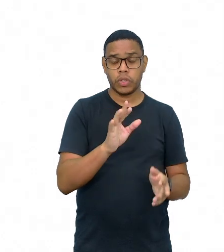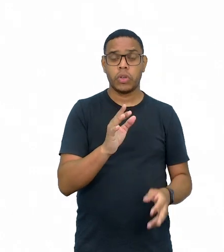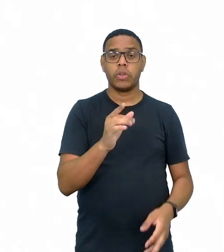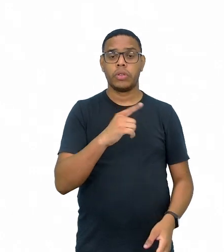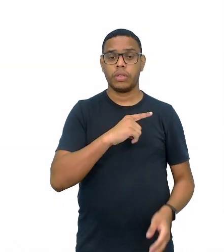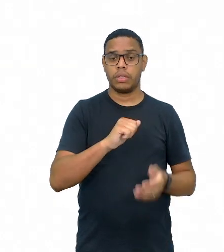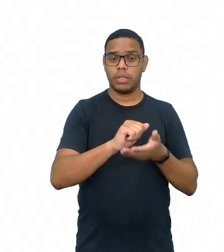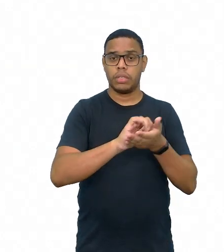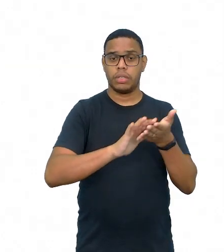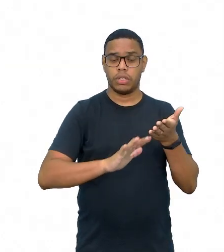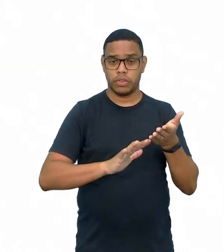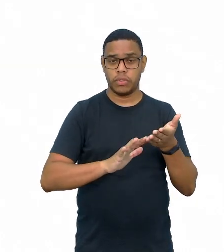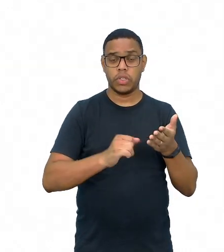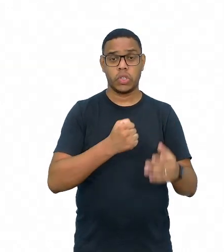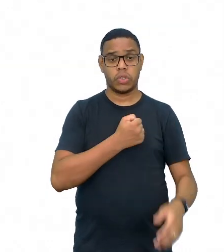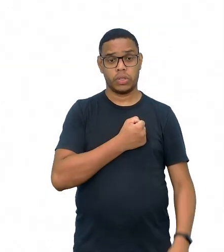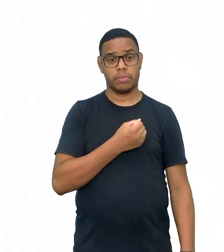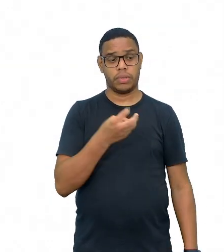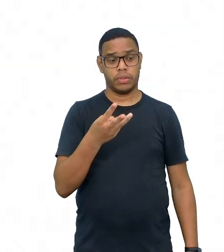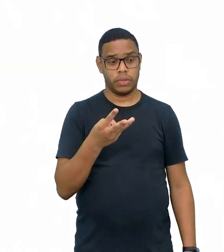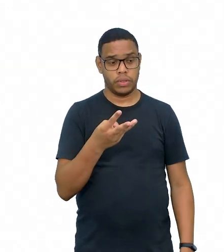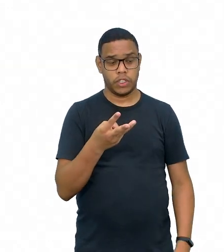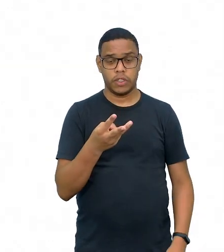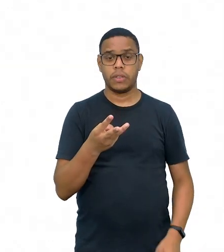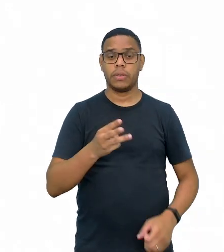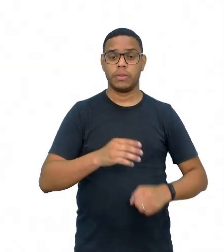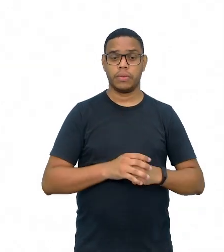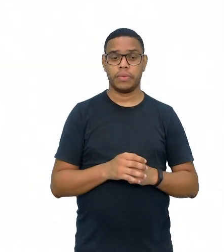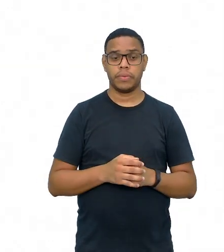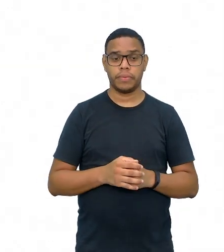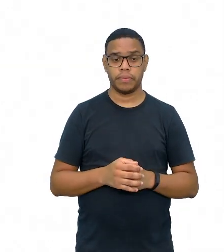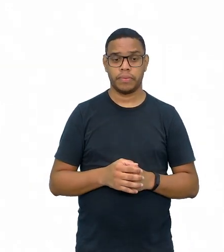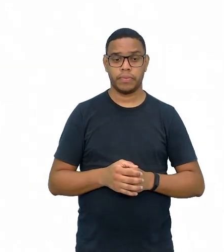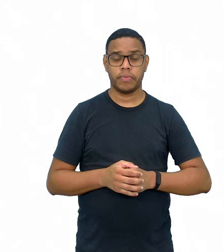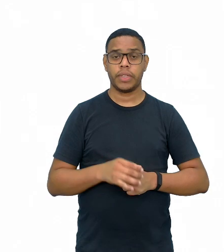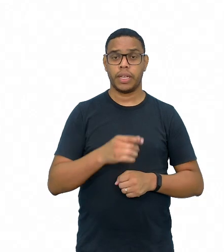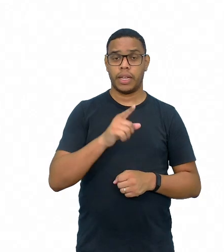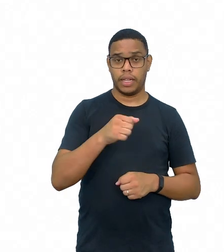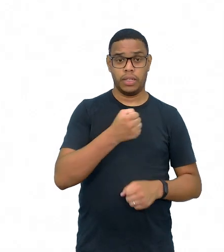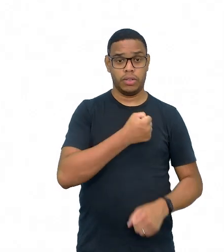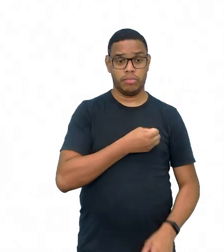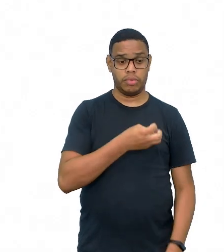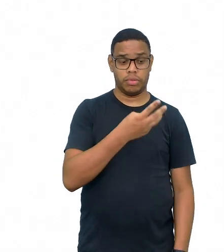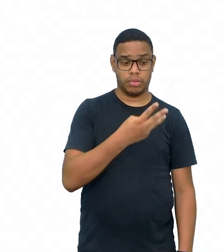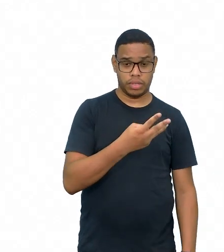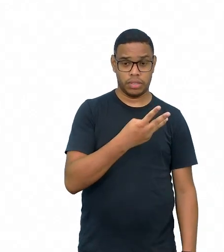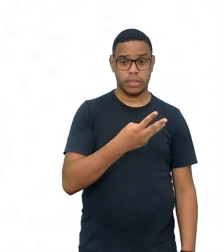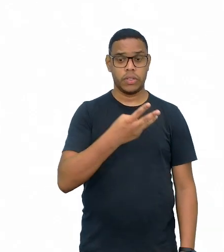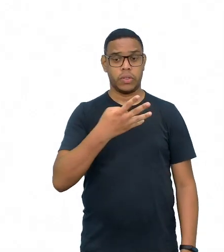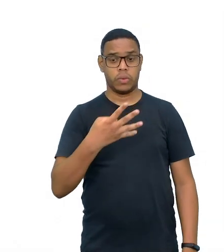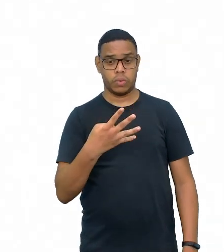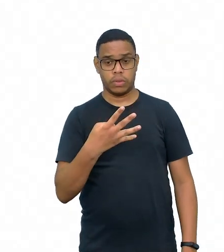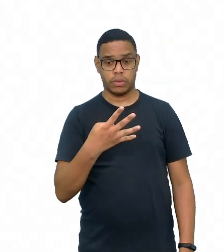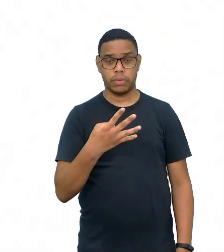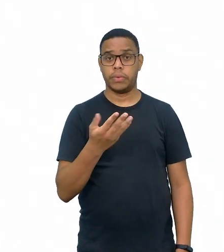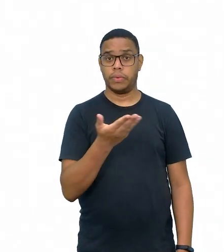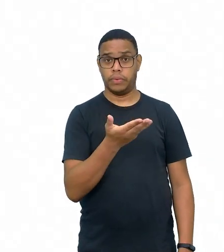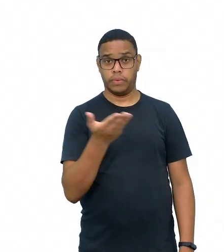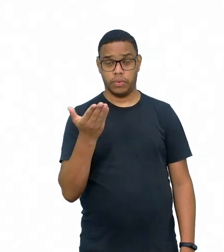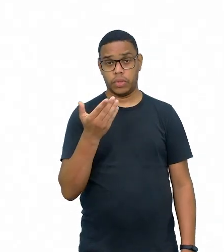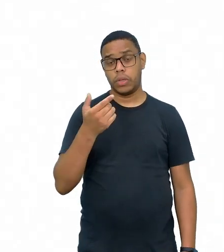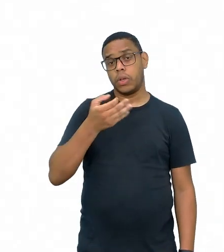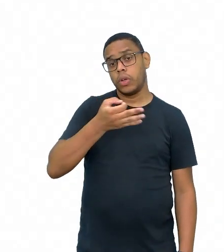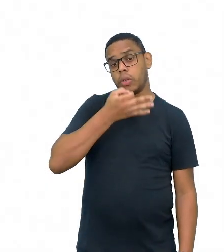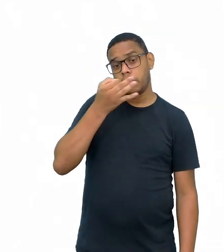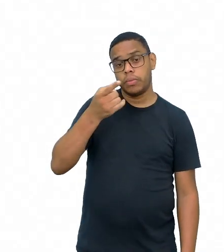sequência de atividade 3. Ele chama de 3 e 4, tá? Então, uma sugestão